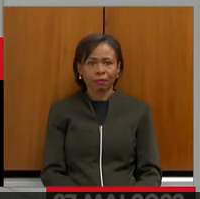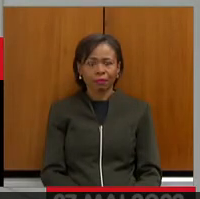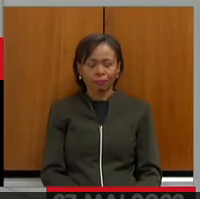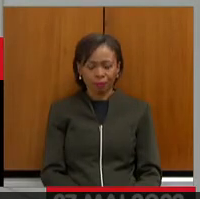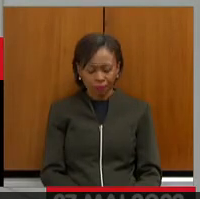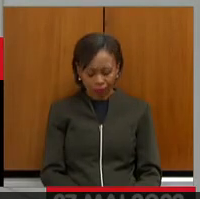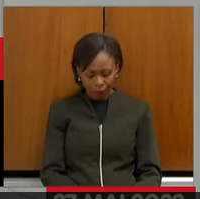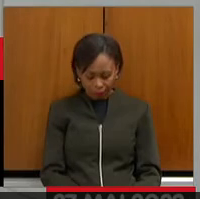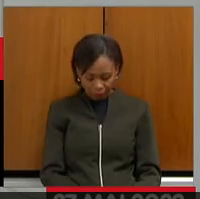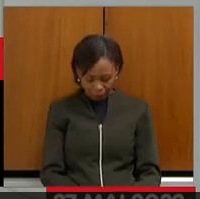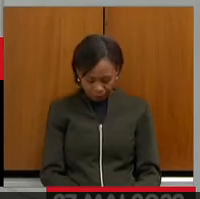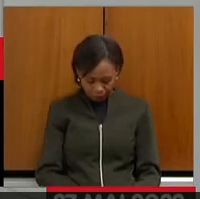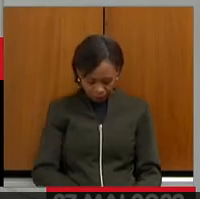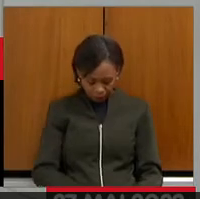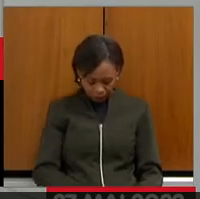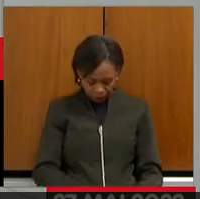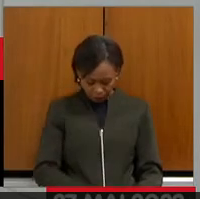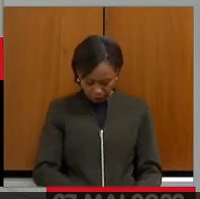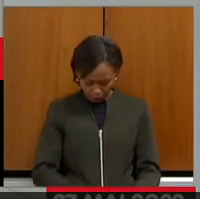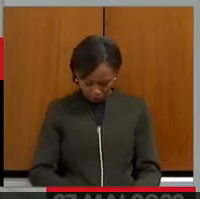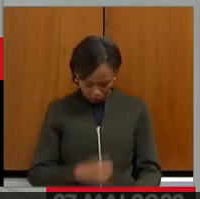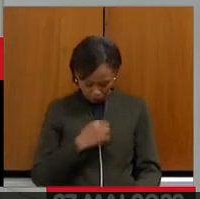E aí